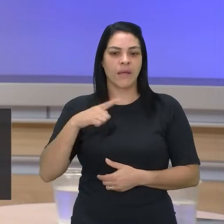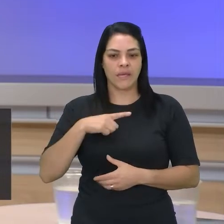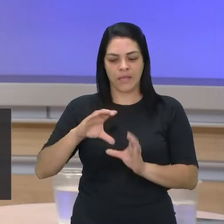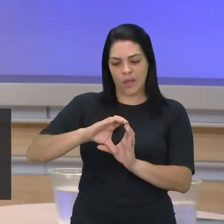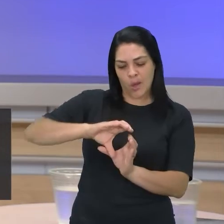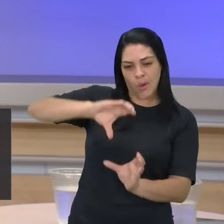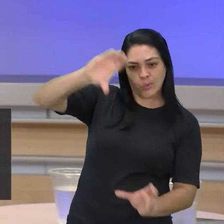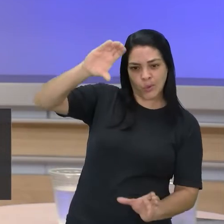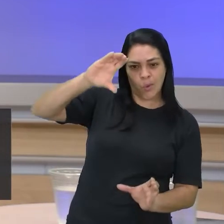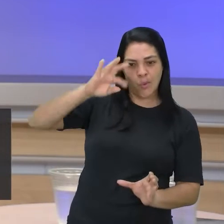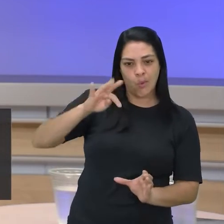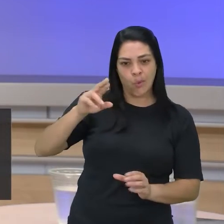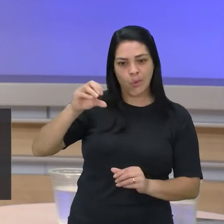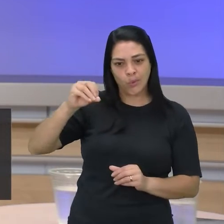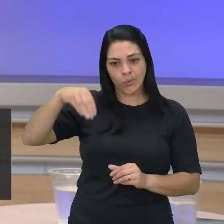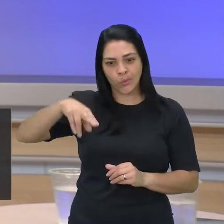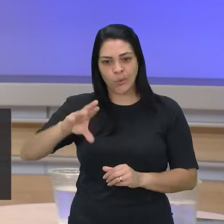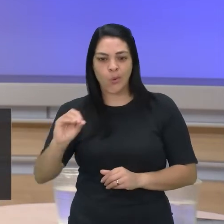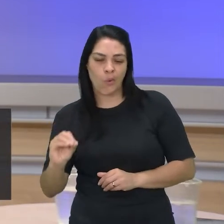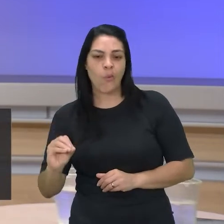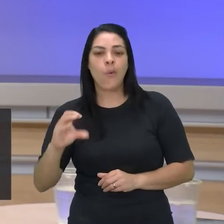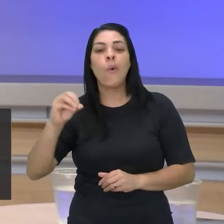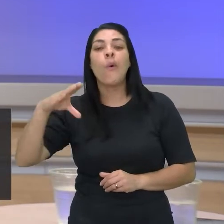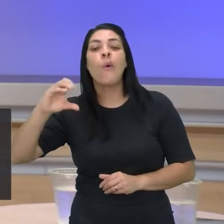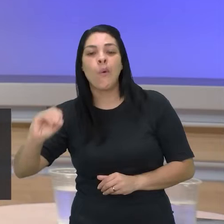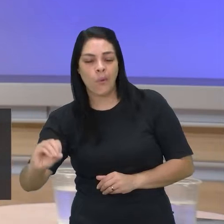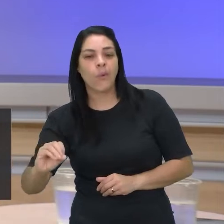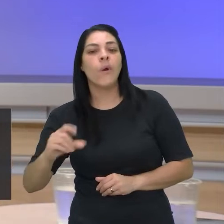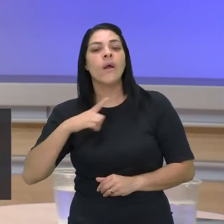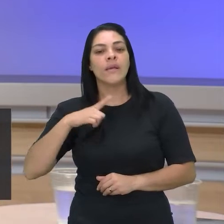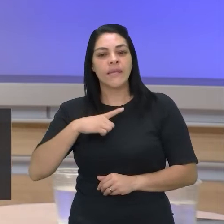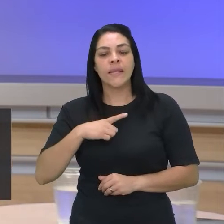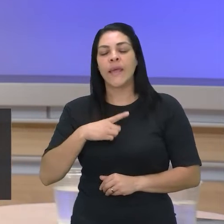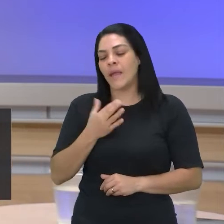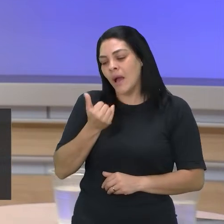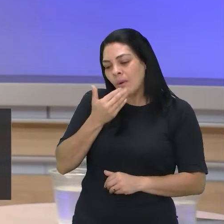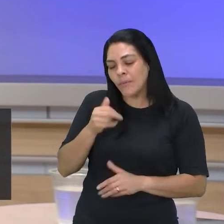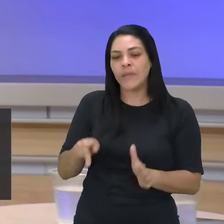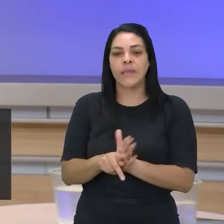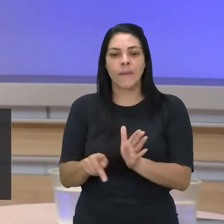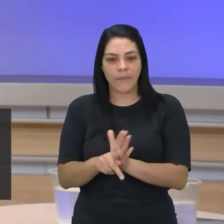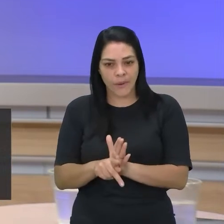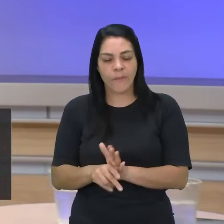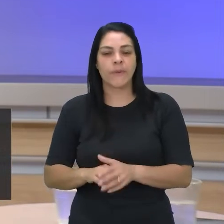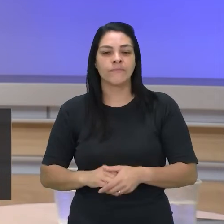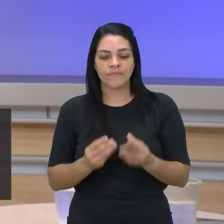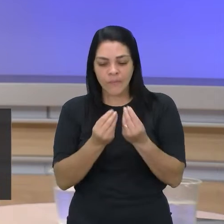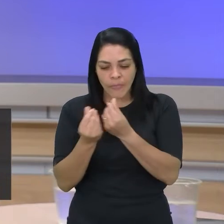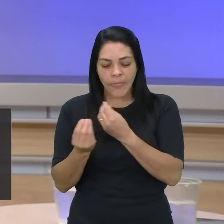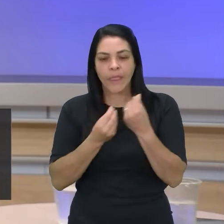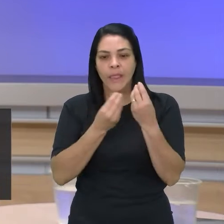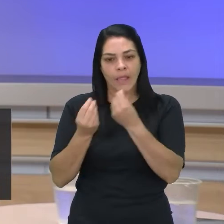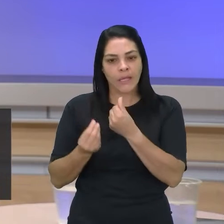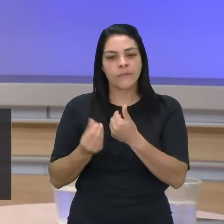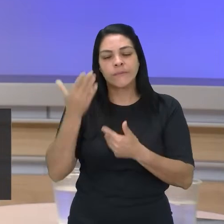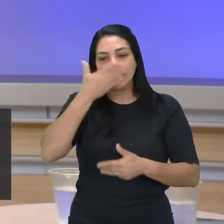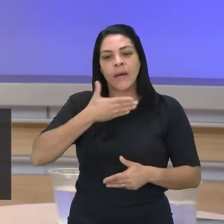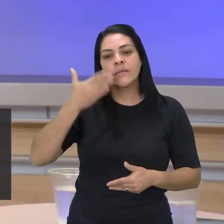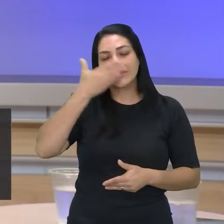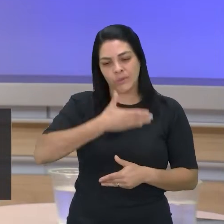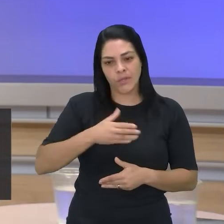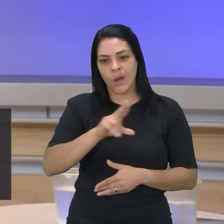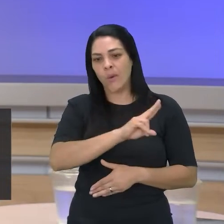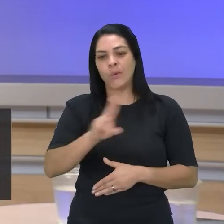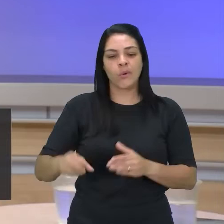de disponibilizar aí um alimento para ela, né? Uma seiva mais adocicada. Então, o nome surge disso,